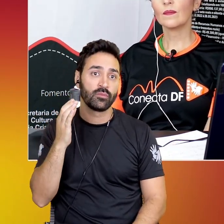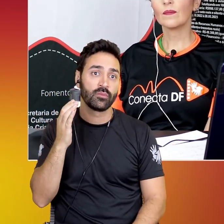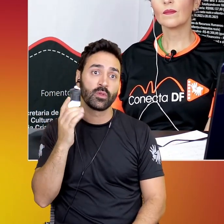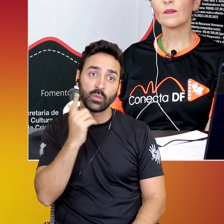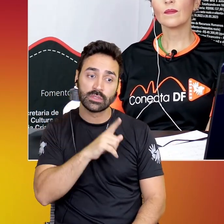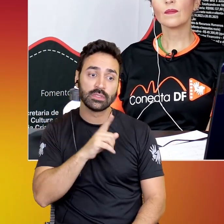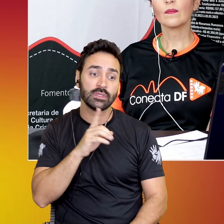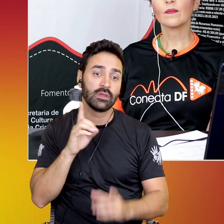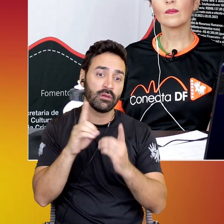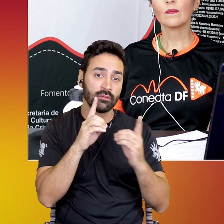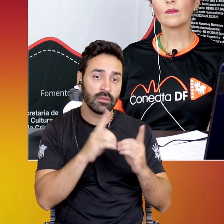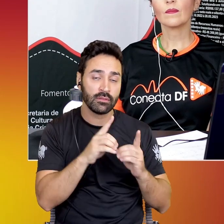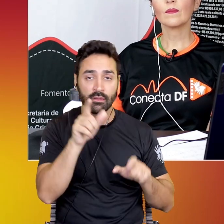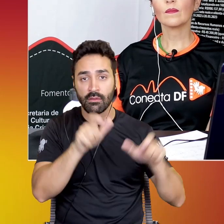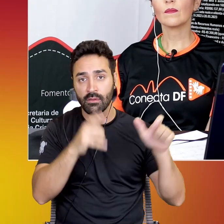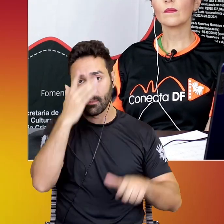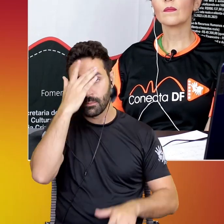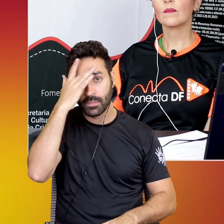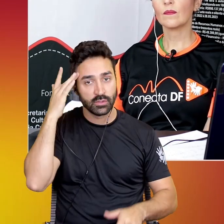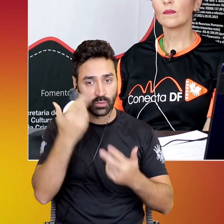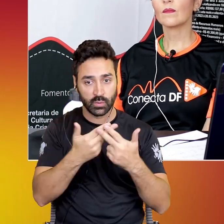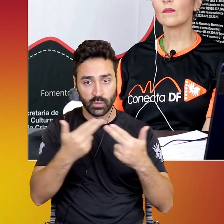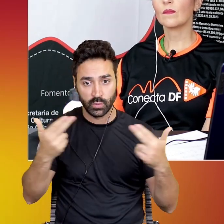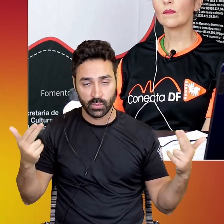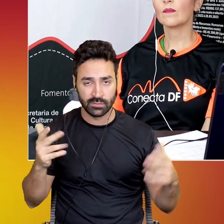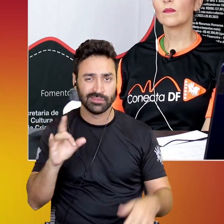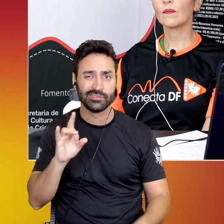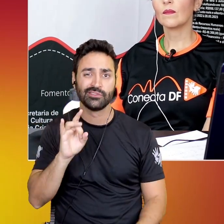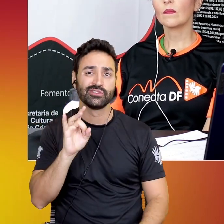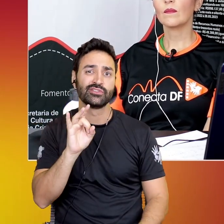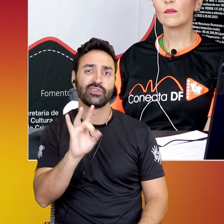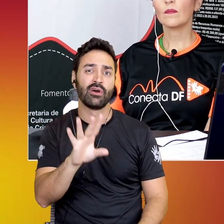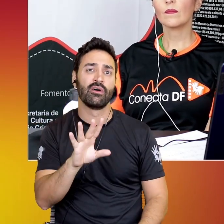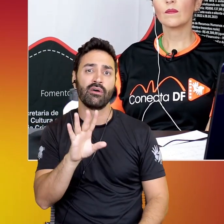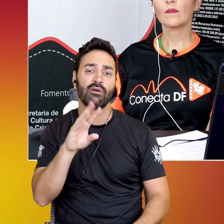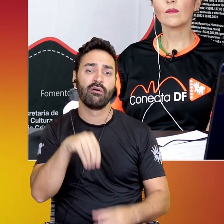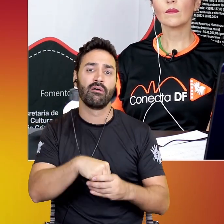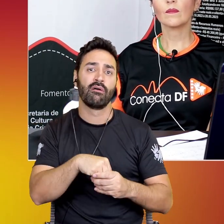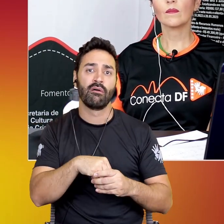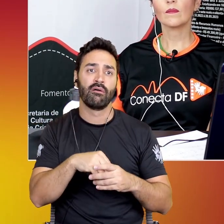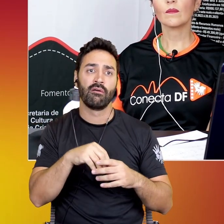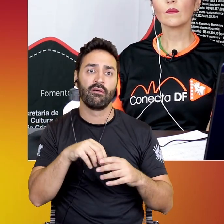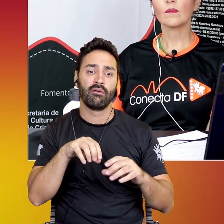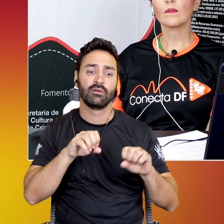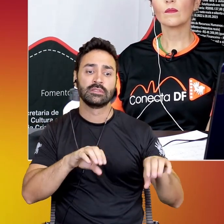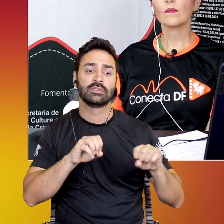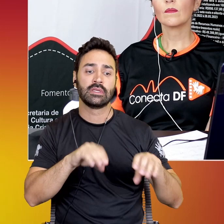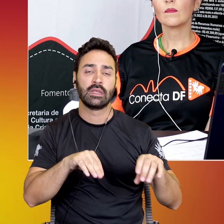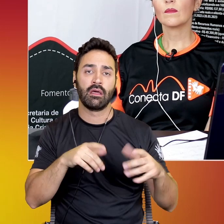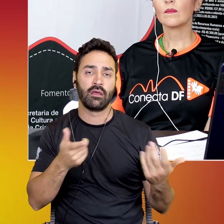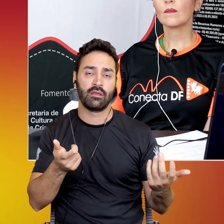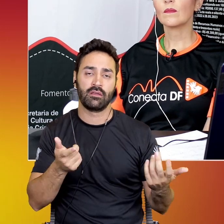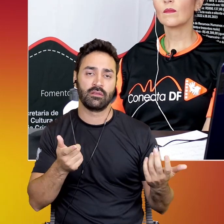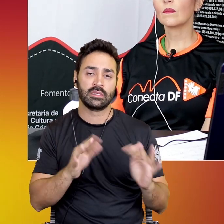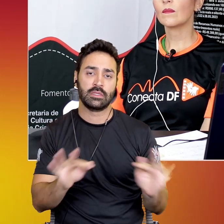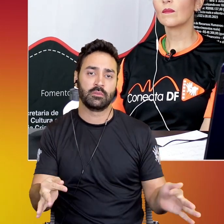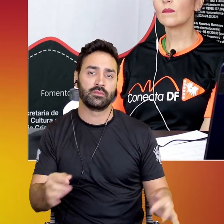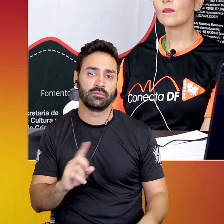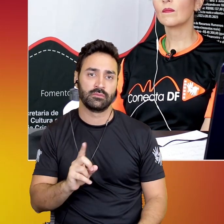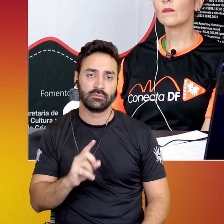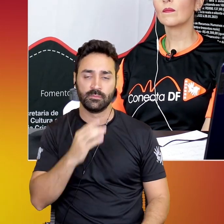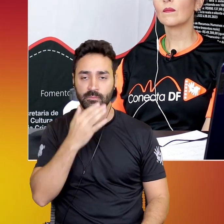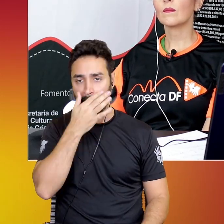pessoas com outras necessidades, né, que não seja apenas formar a formação